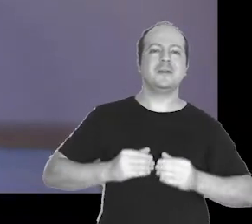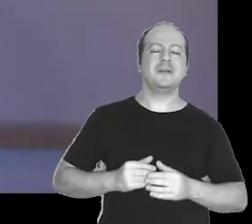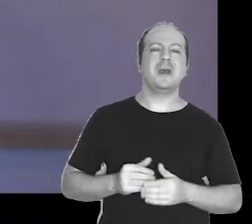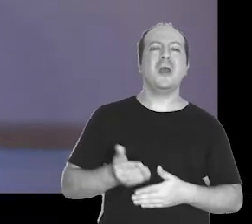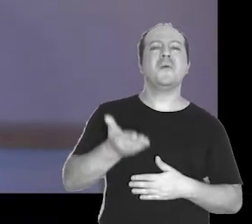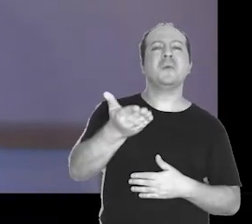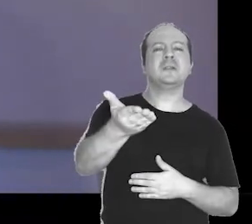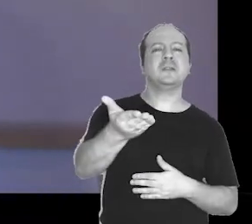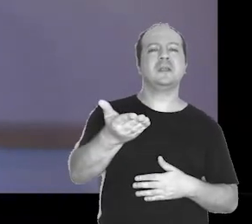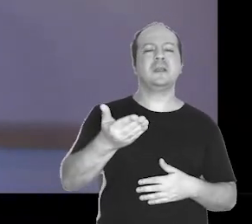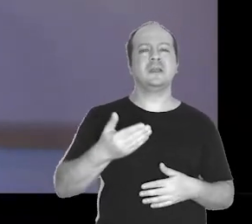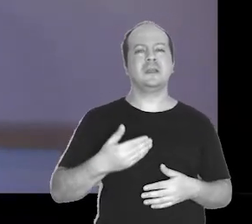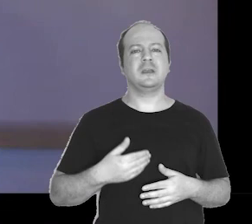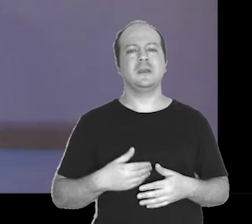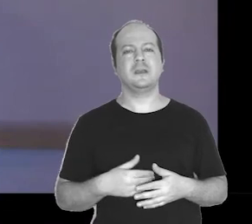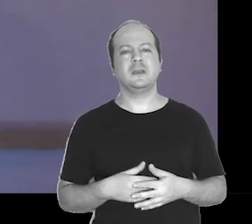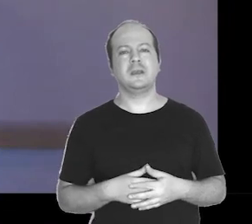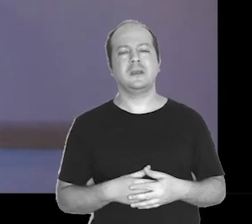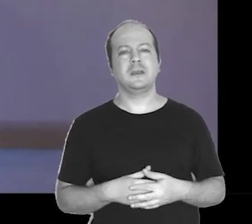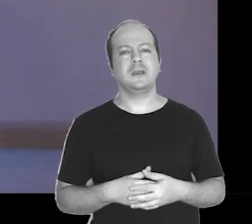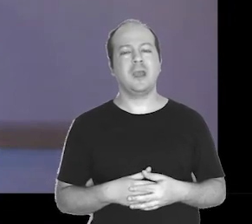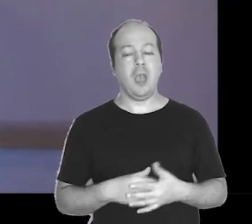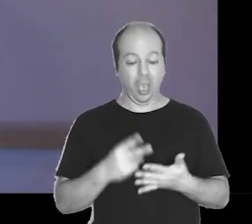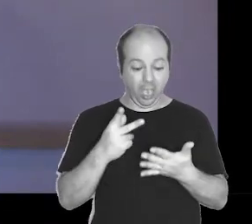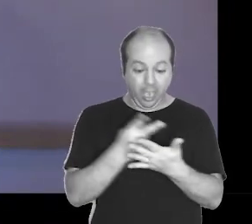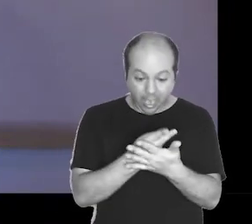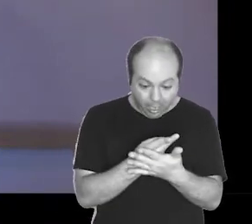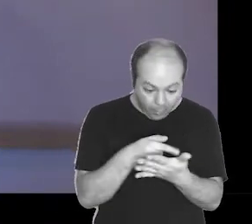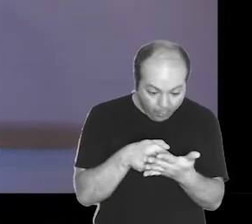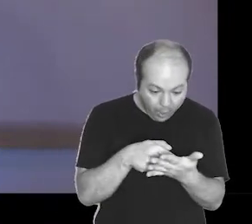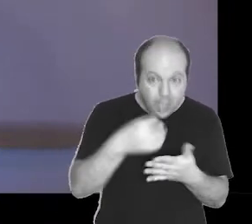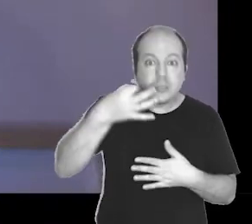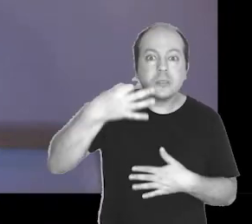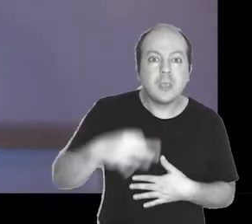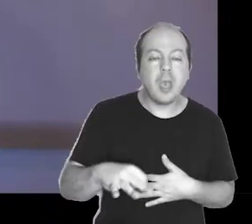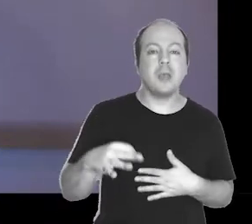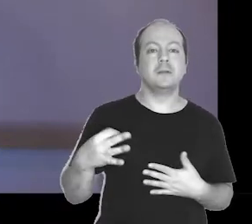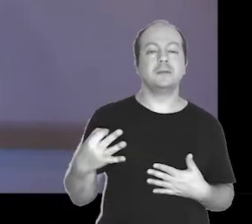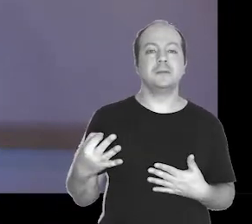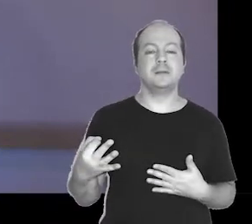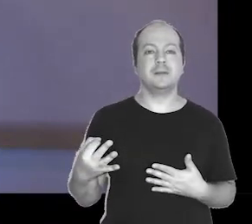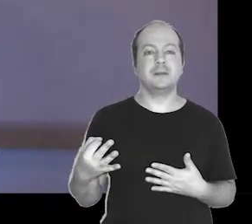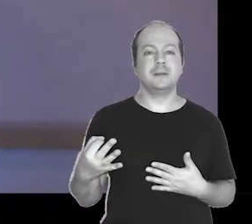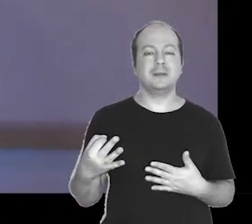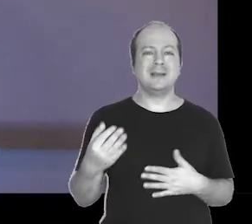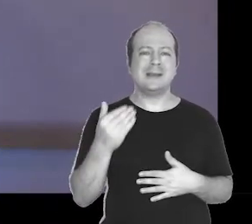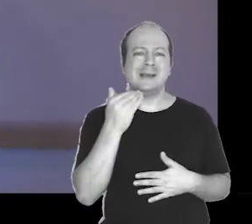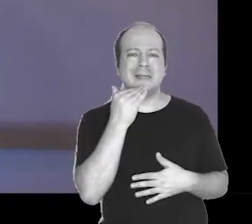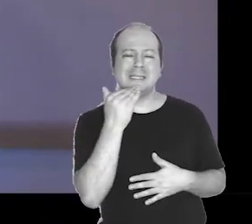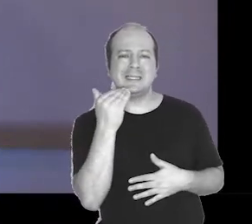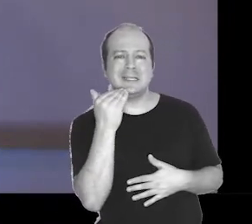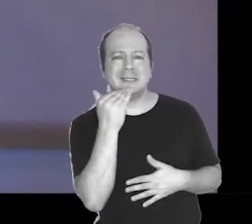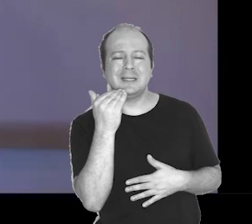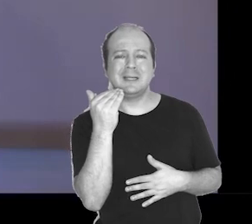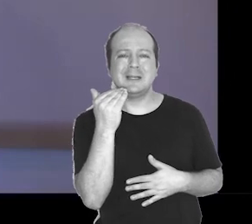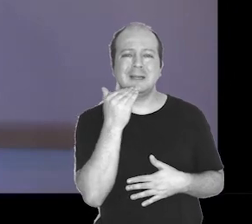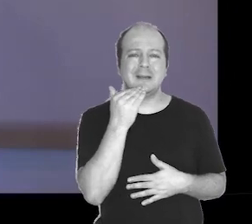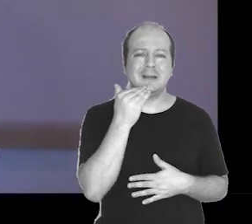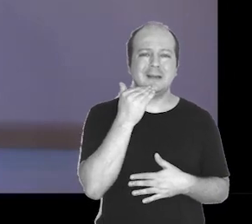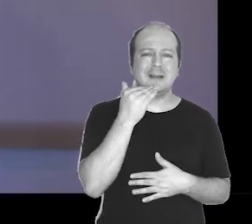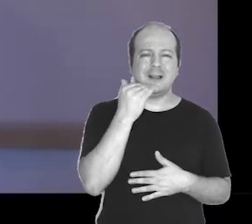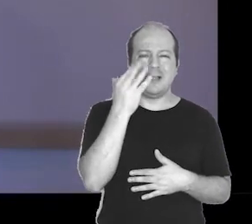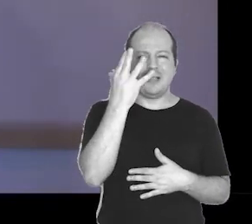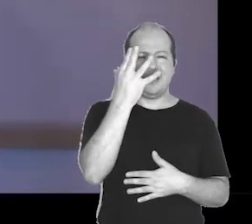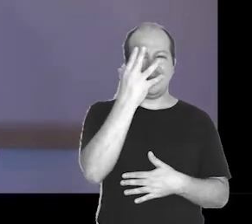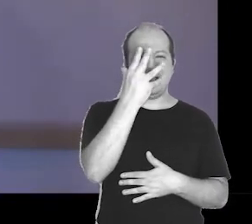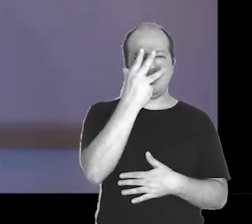Com você, o erro acerta. A imperfeição embeleza.